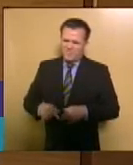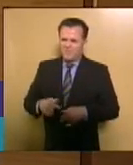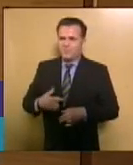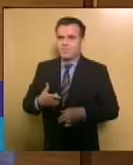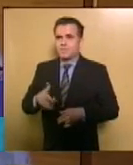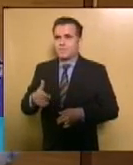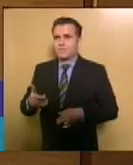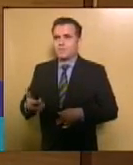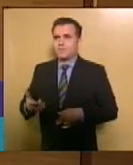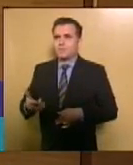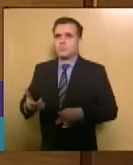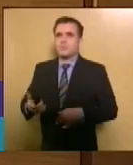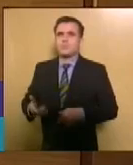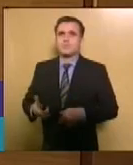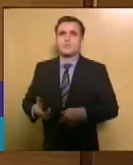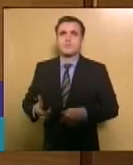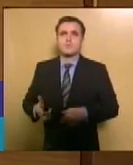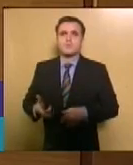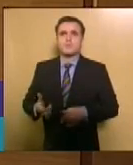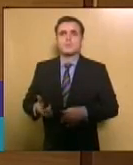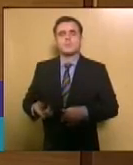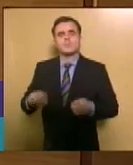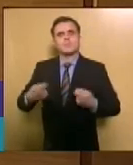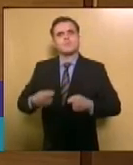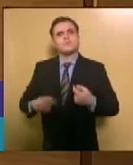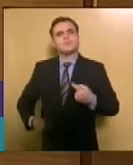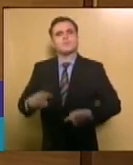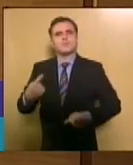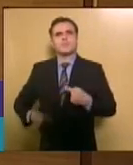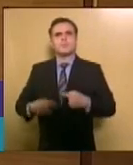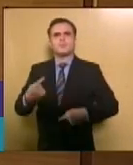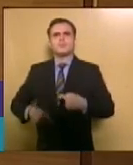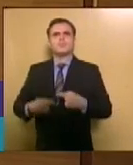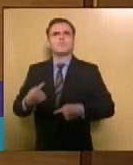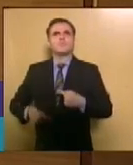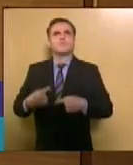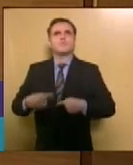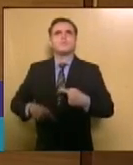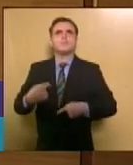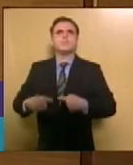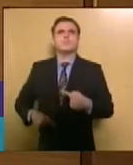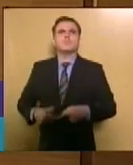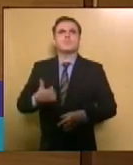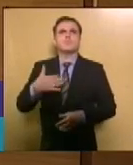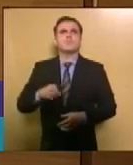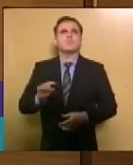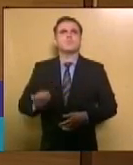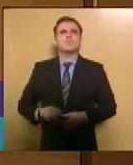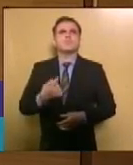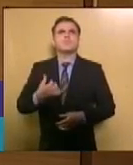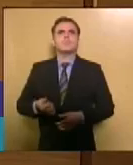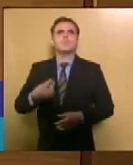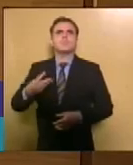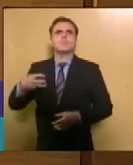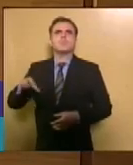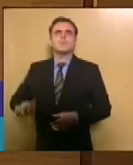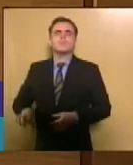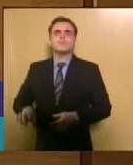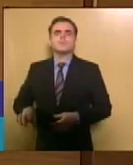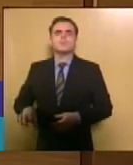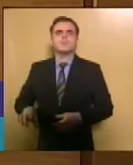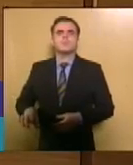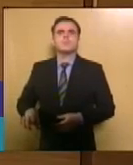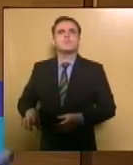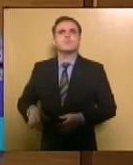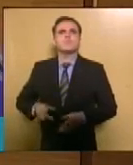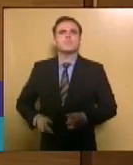Então esse é um ponto que eu acho que deveria ser discutido a aplicação da lei né 10.639 que é o ensino de Cultura de